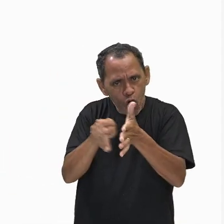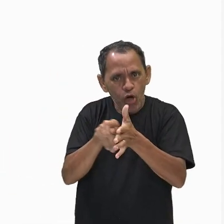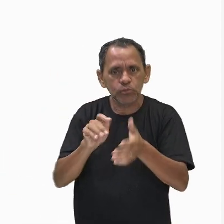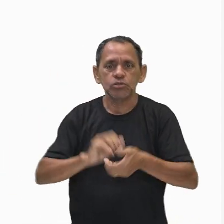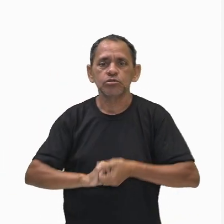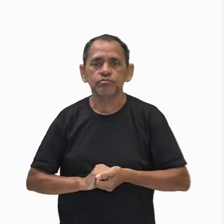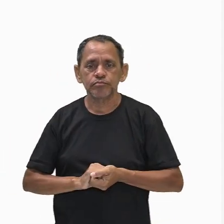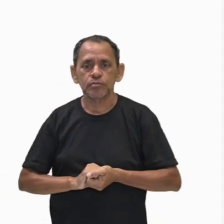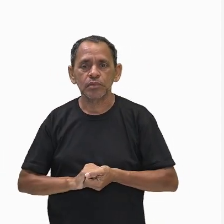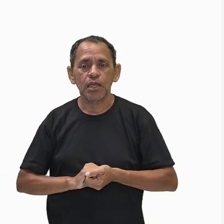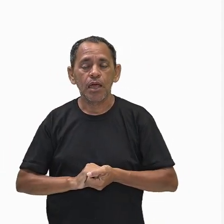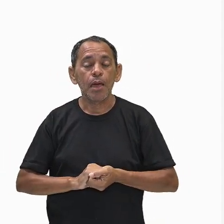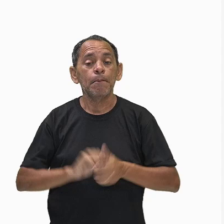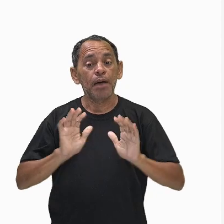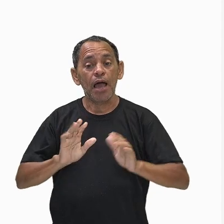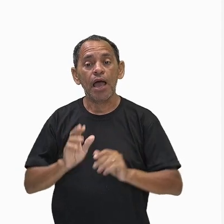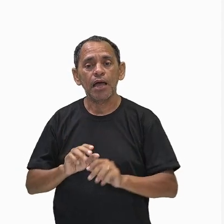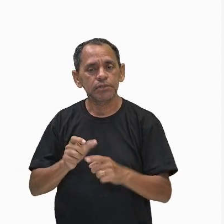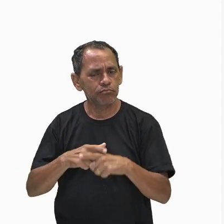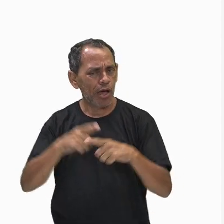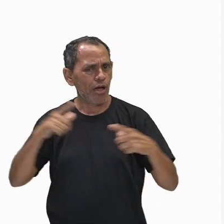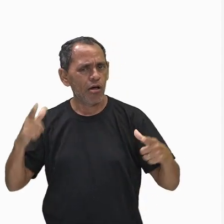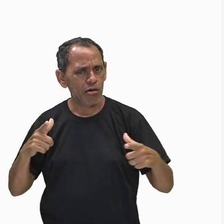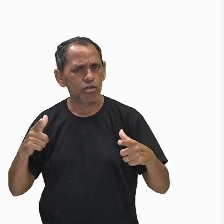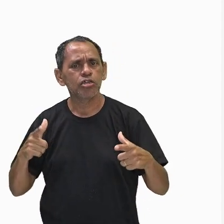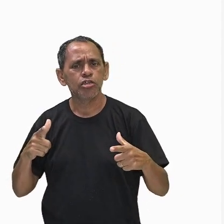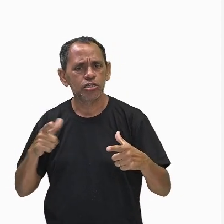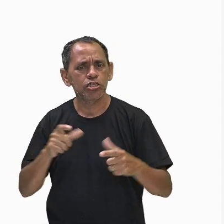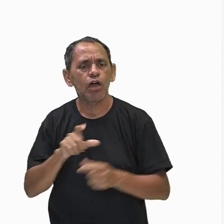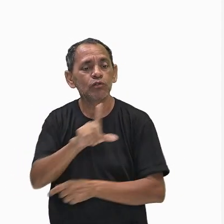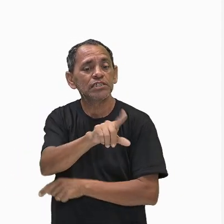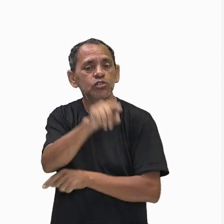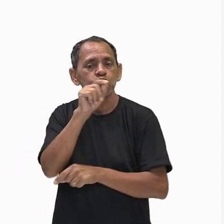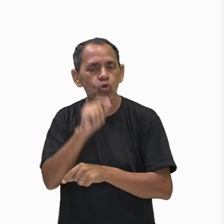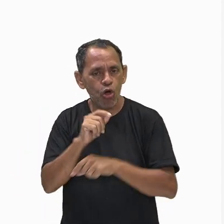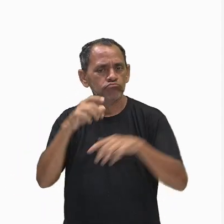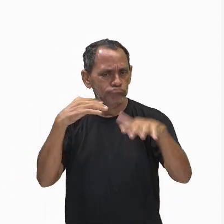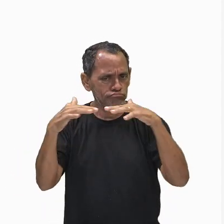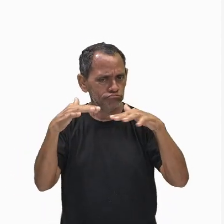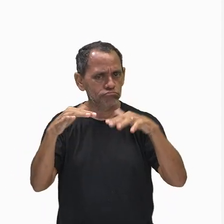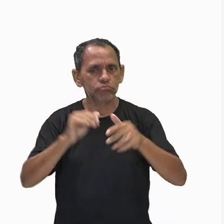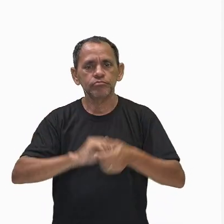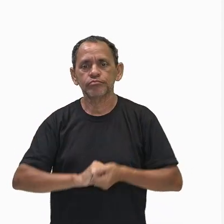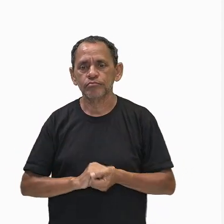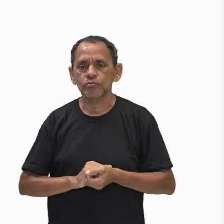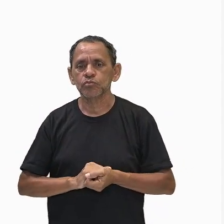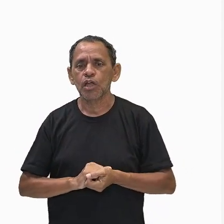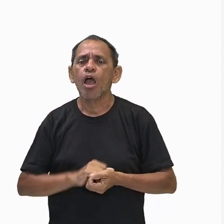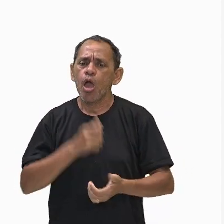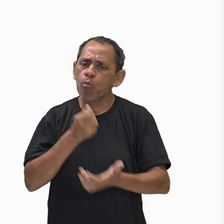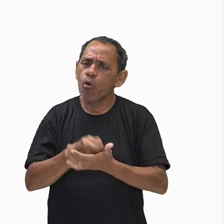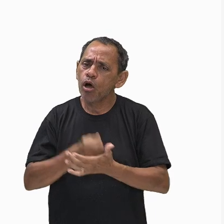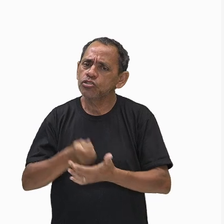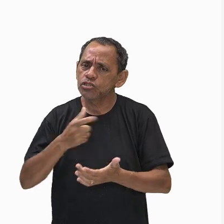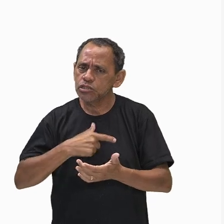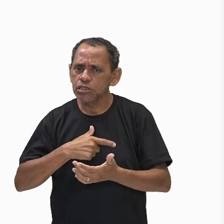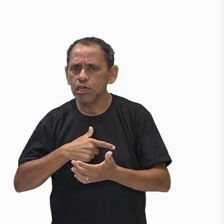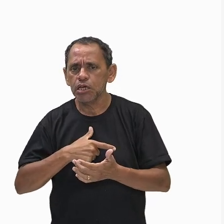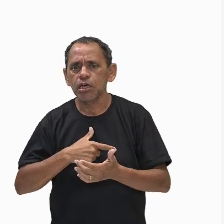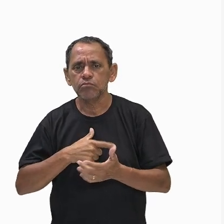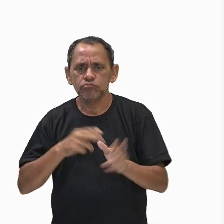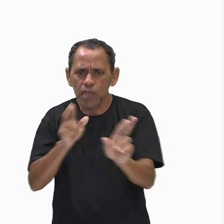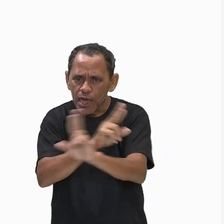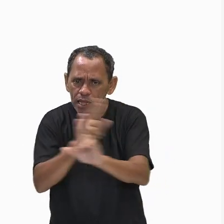movimentos voluntários. Ele está ali relacionado com os movimentos involuntários dos